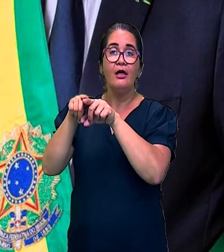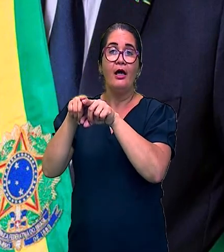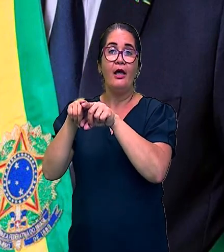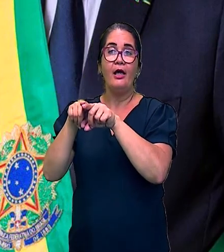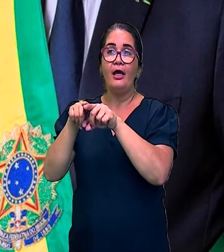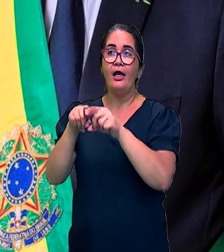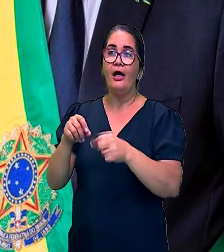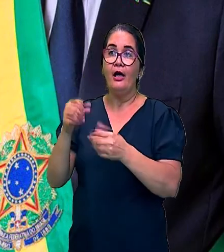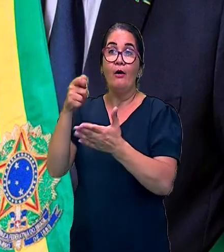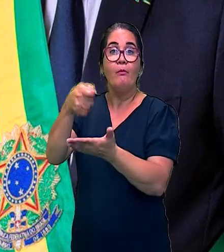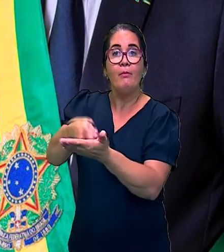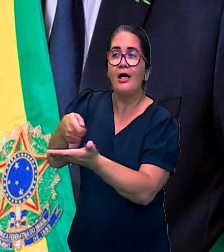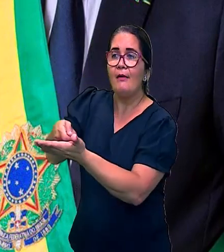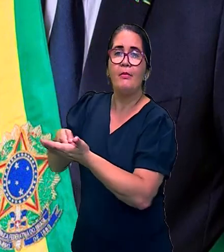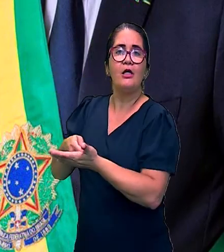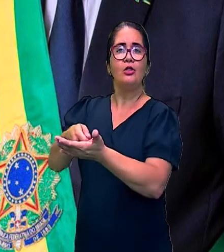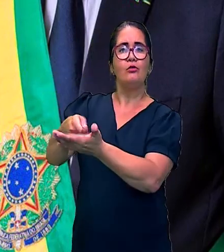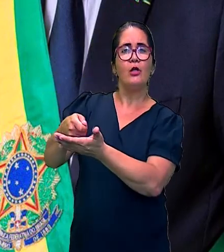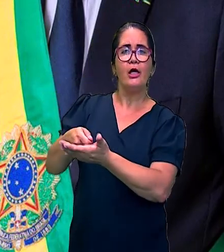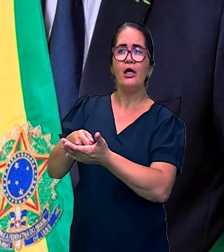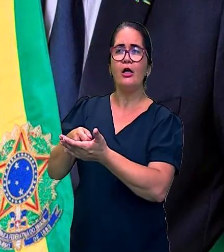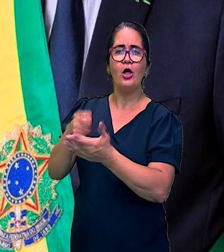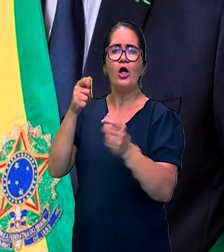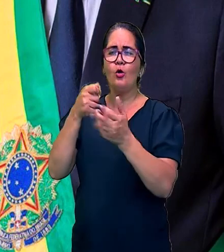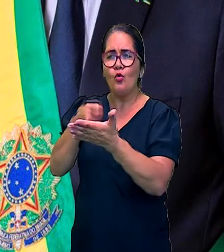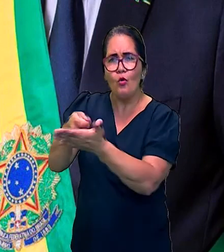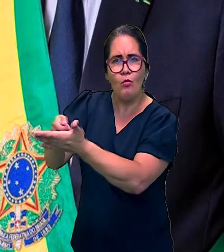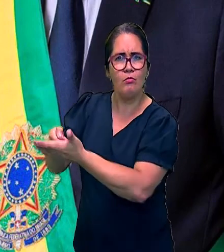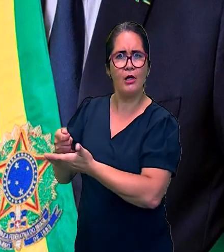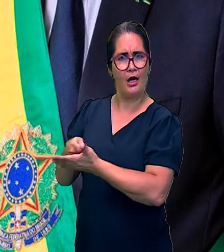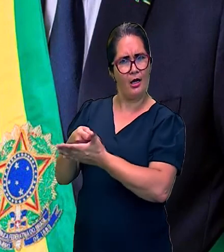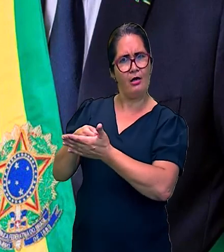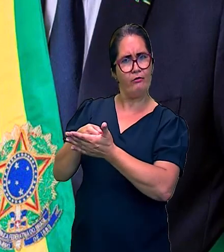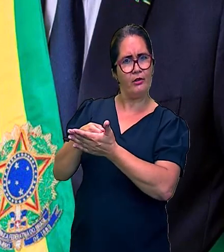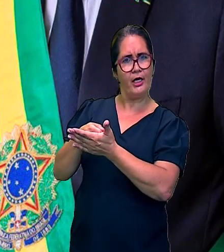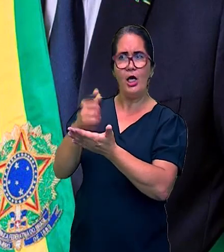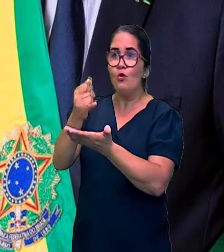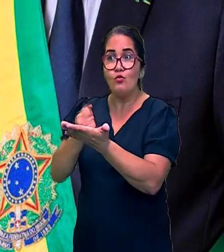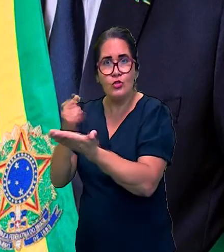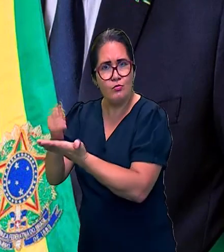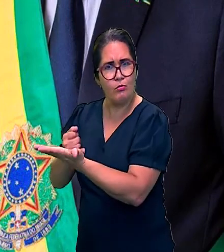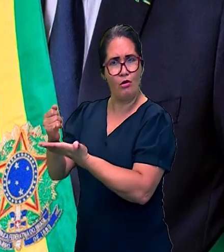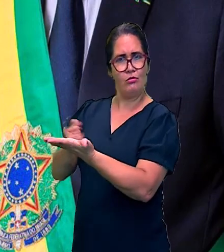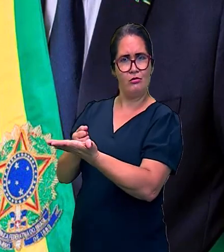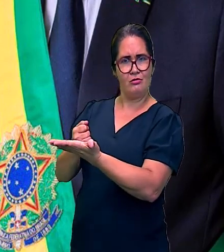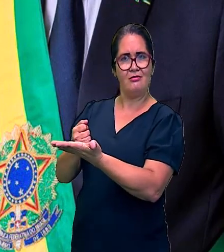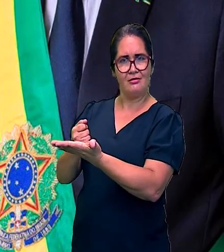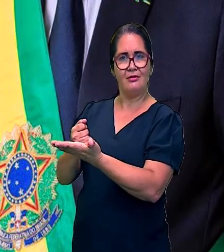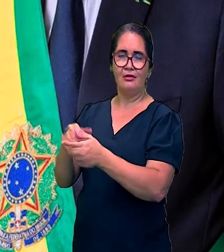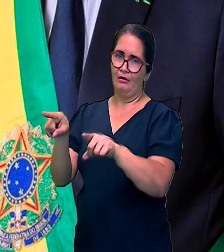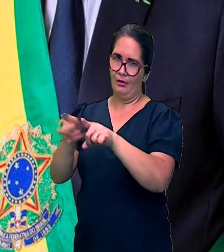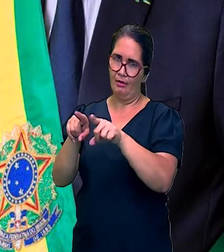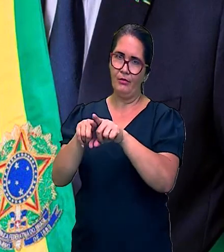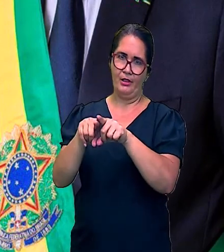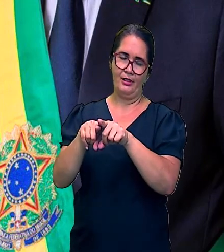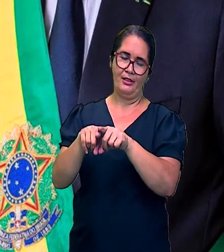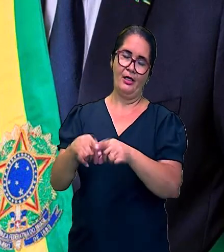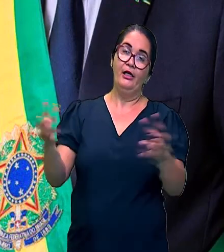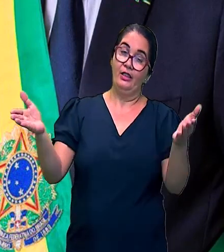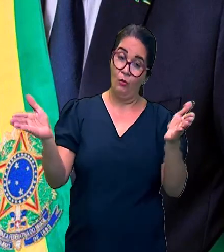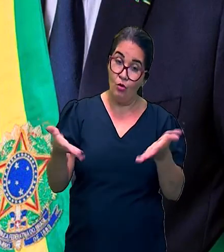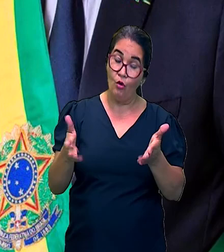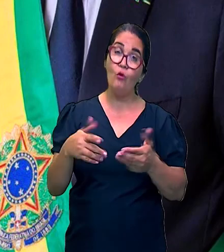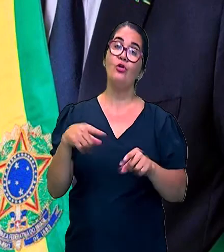registrar suas ideias, façanhas, sentimentos e de se comunicar, como nós estamos fazendo agora, nos